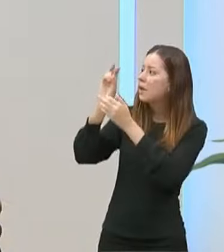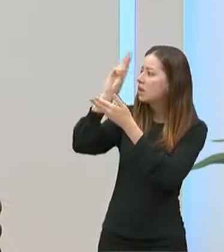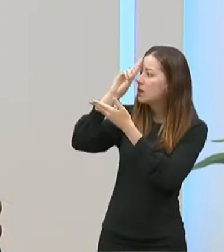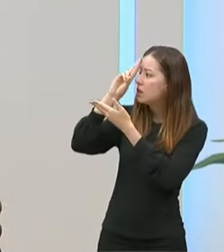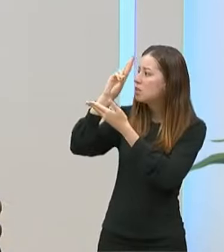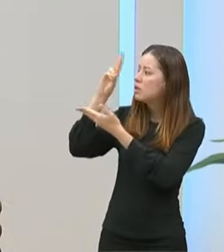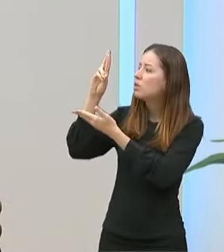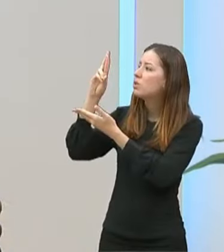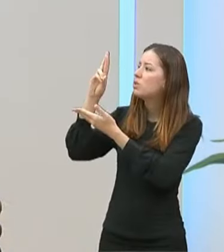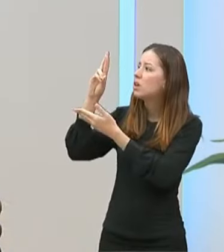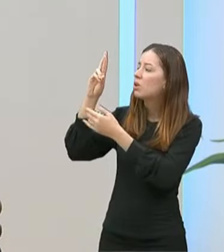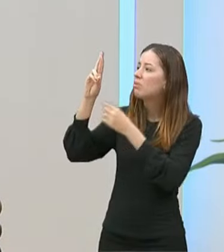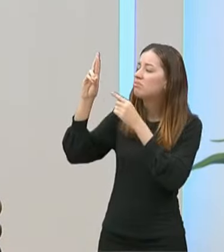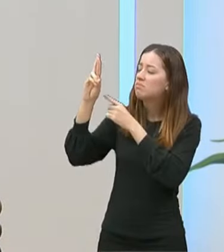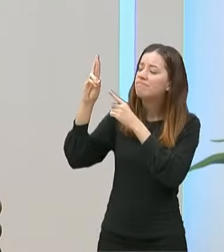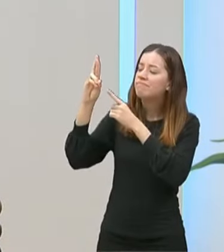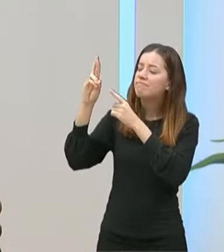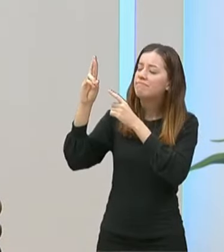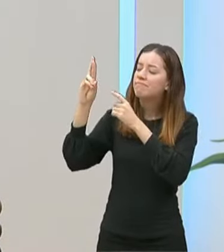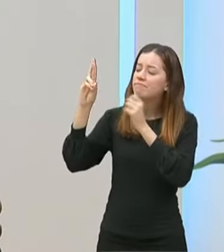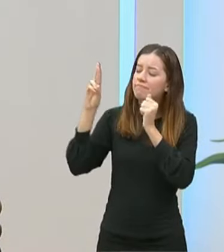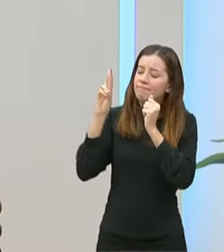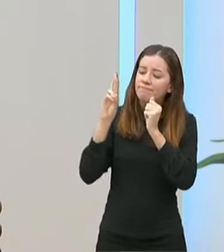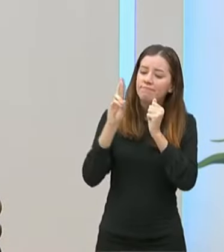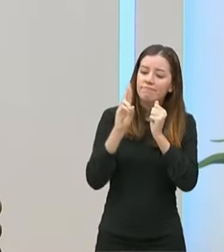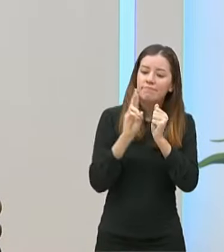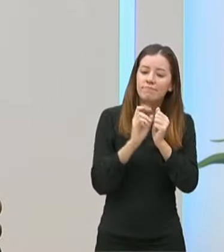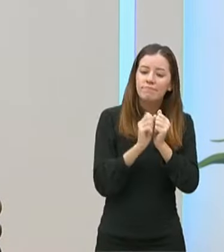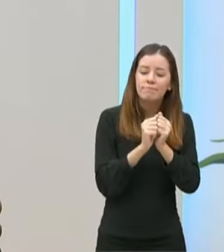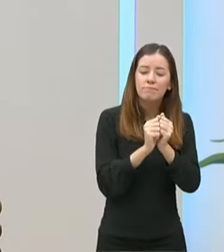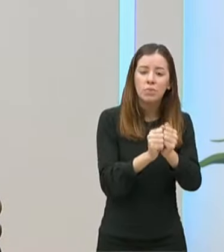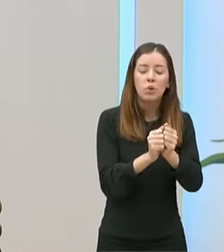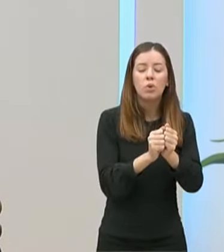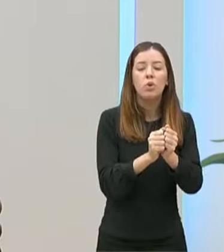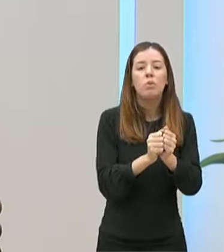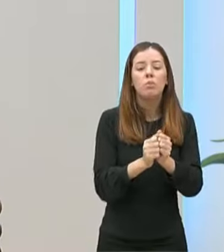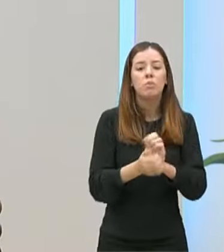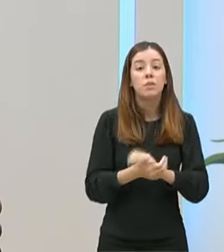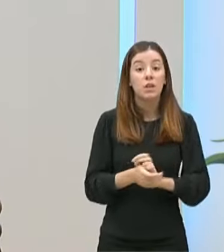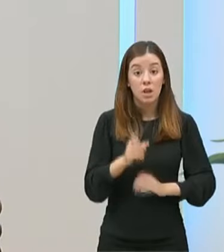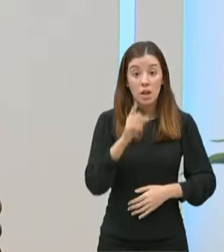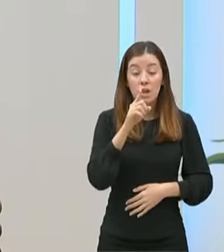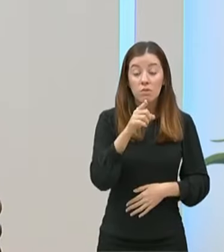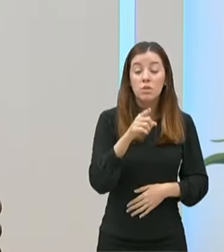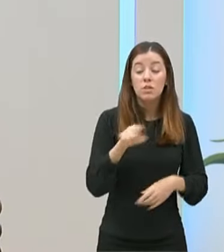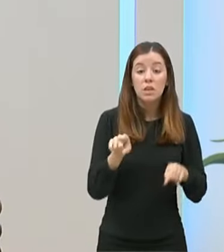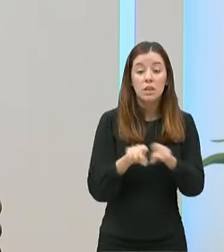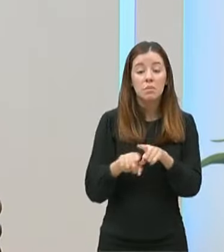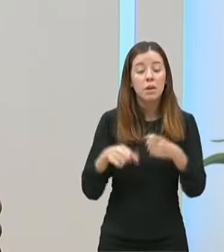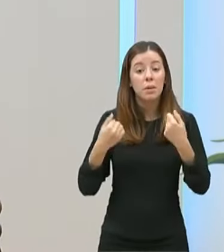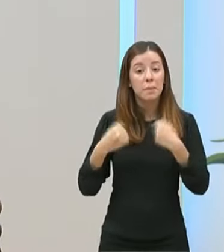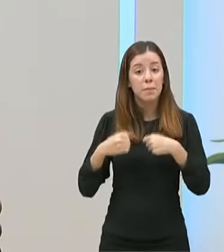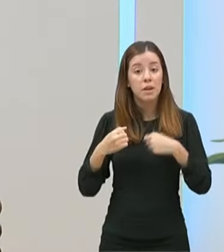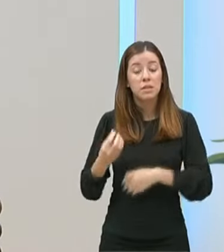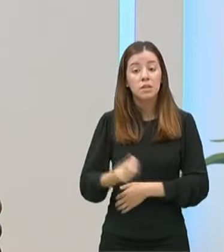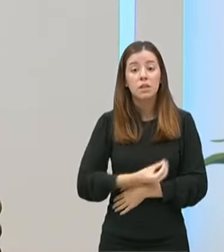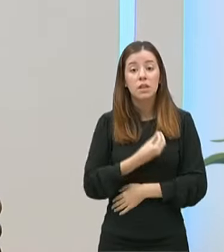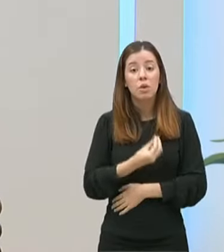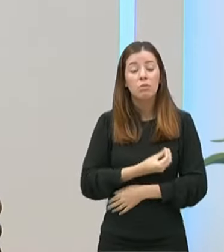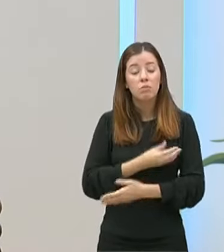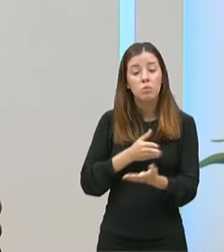e esteve com José. Permaneça frutificando onde você está, para que o nome do